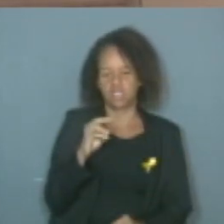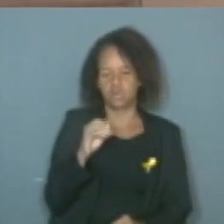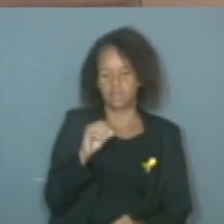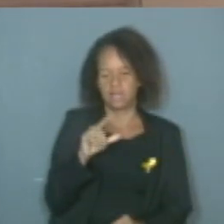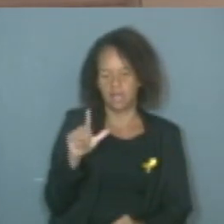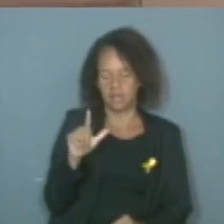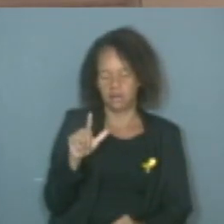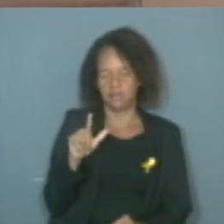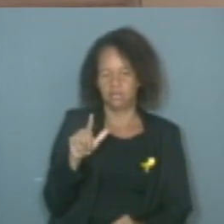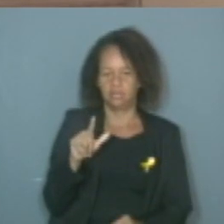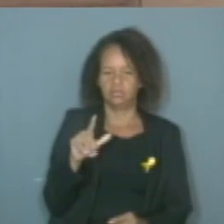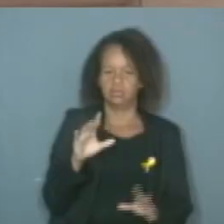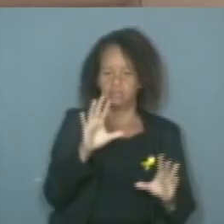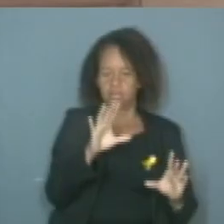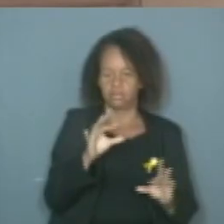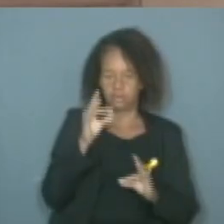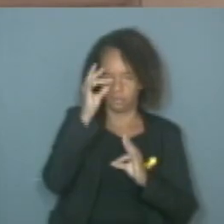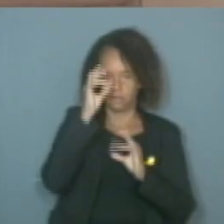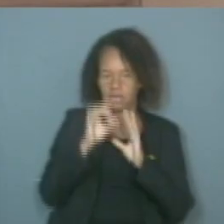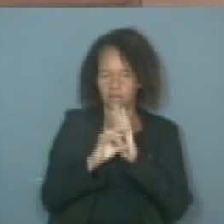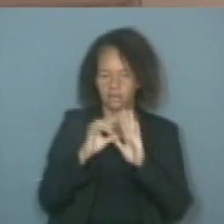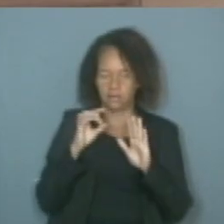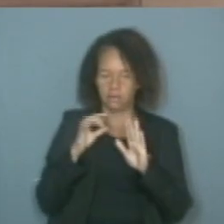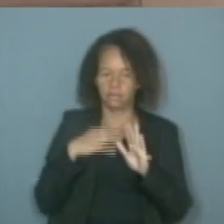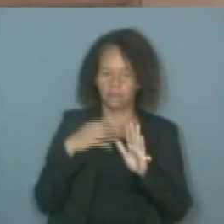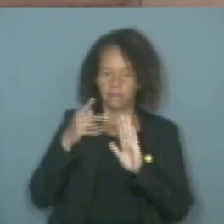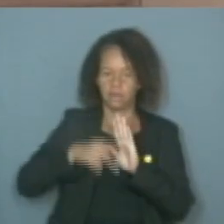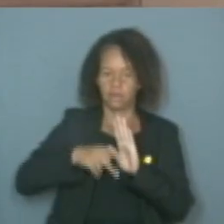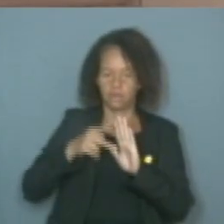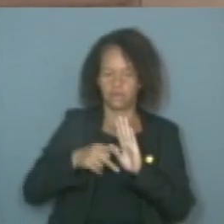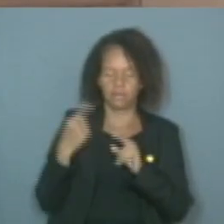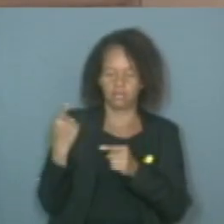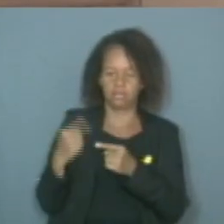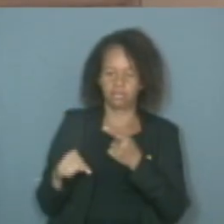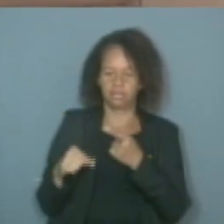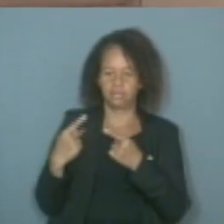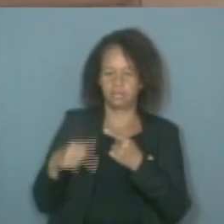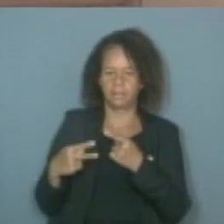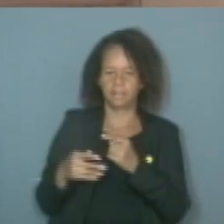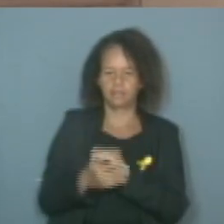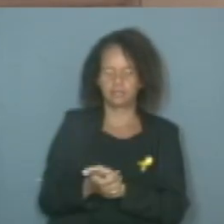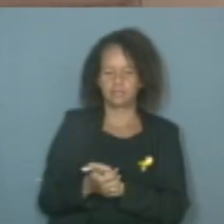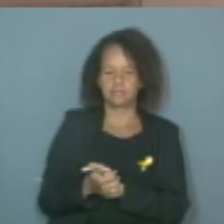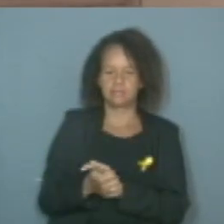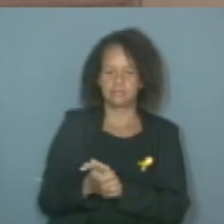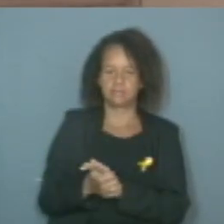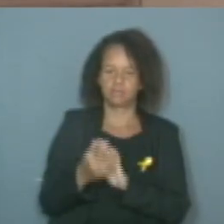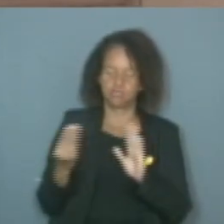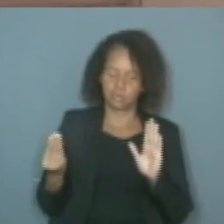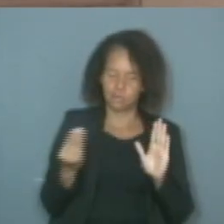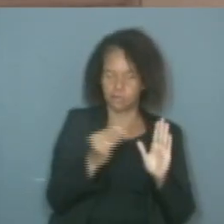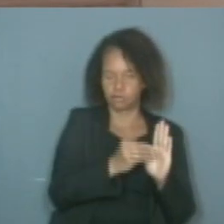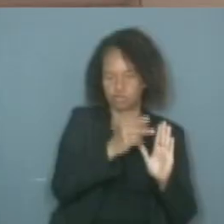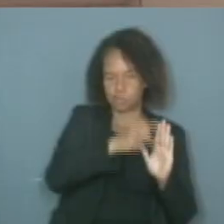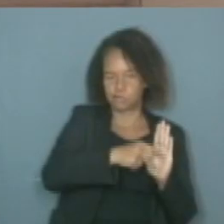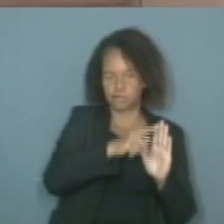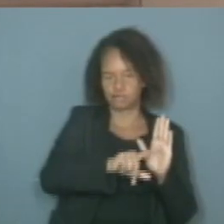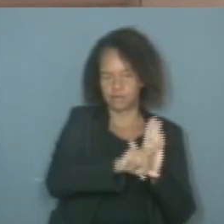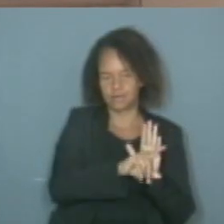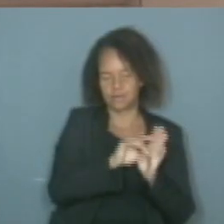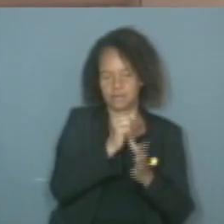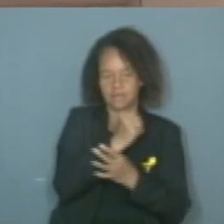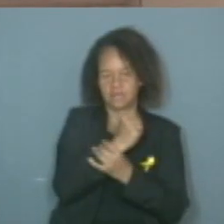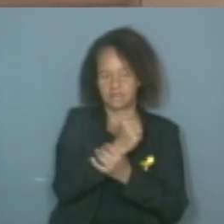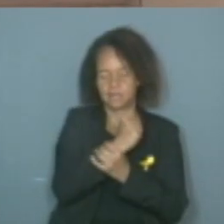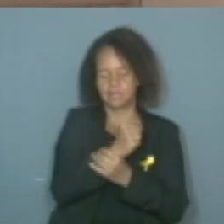ao acatar, pegar um artigo do meu projeto, que foi reprovado aqui nessa casa, e colocar no seu projeto de lei, a gente vai dar